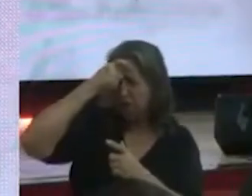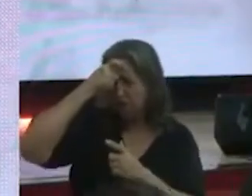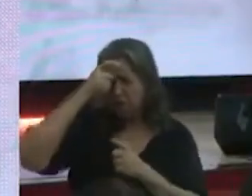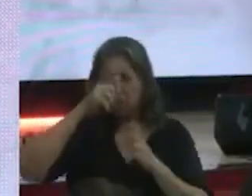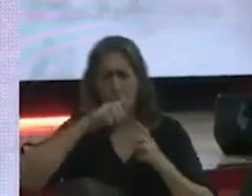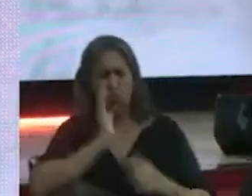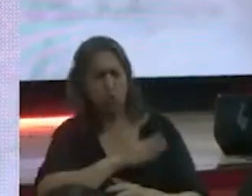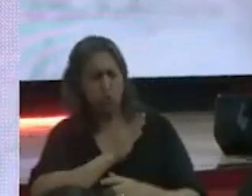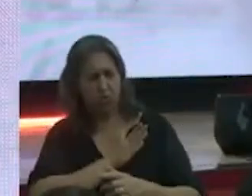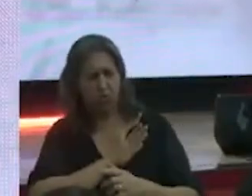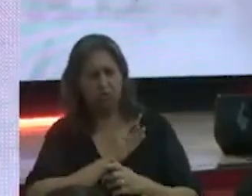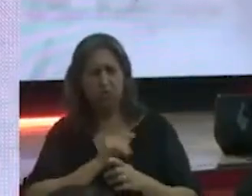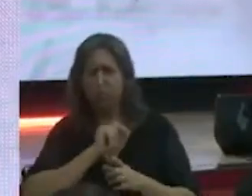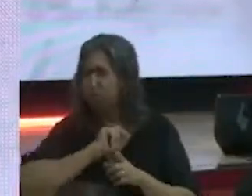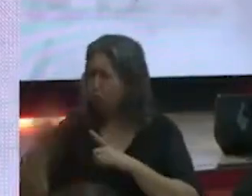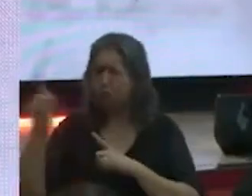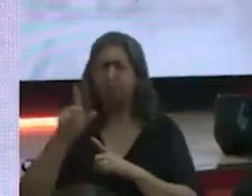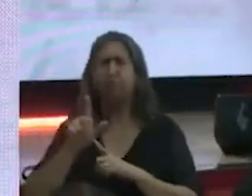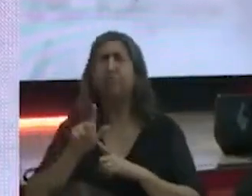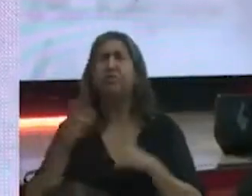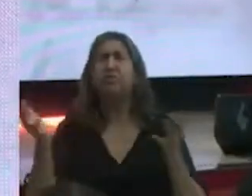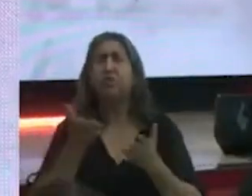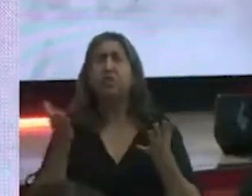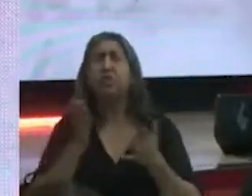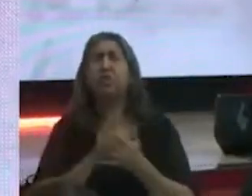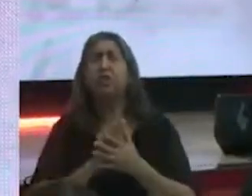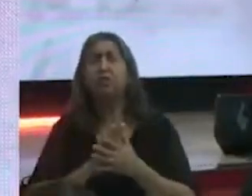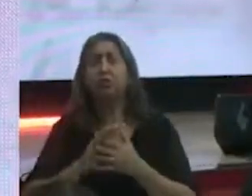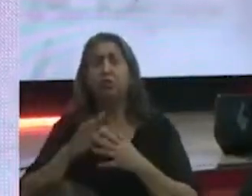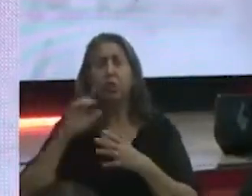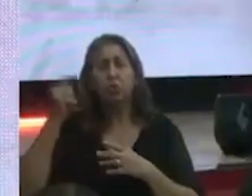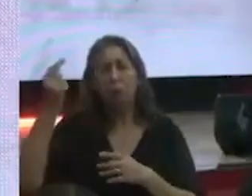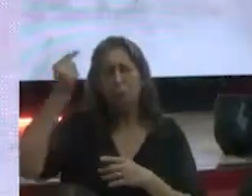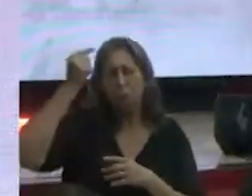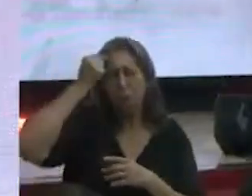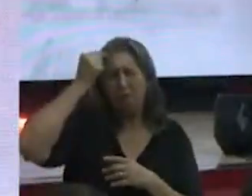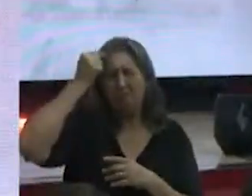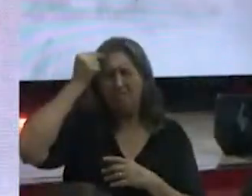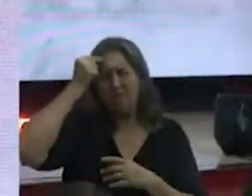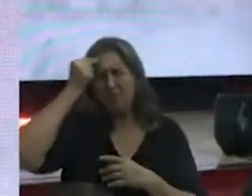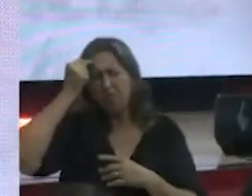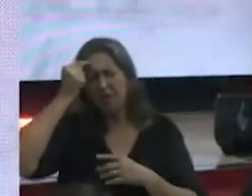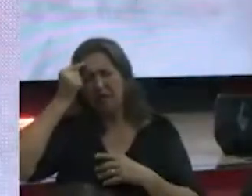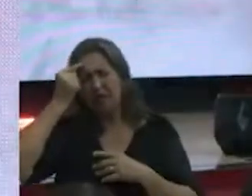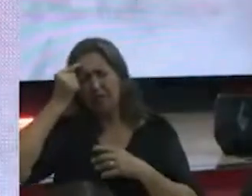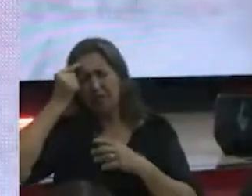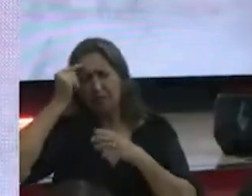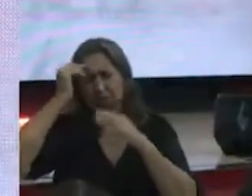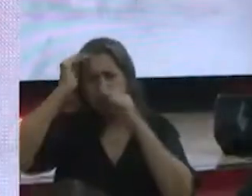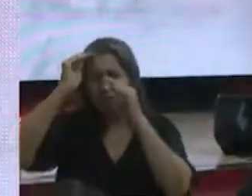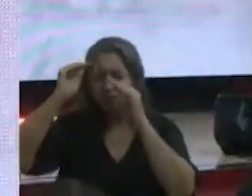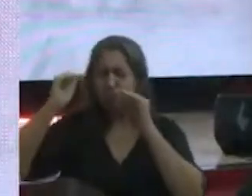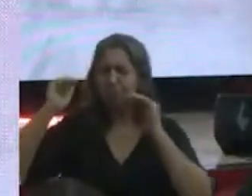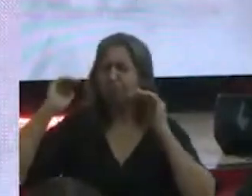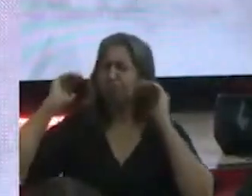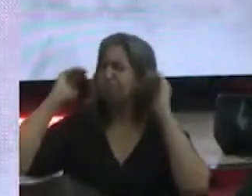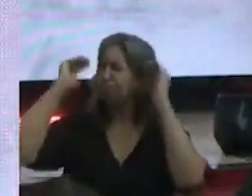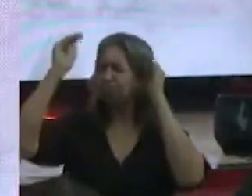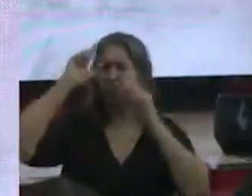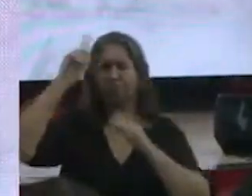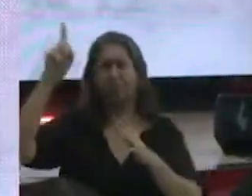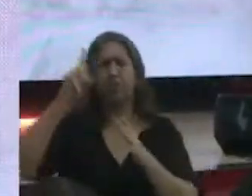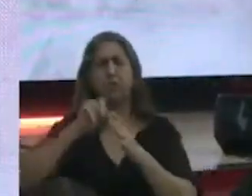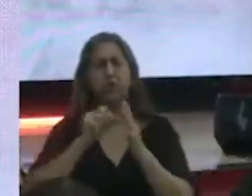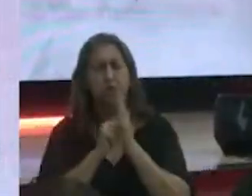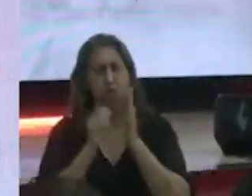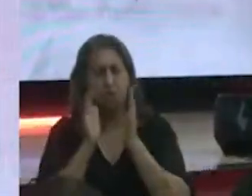coração eu oro para que o senhor leve cativo Todo pensamento a soberania de Cristo Jesus esta é